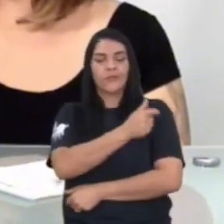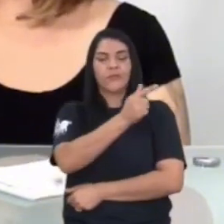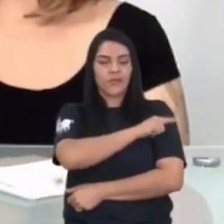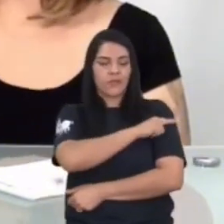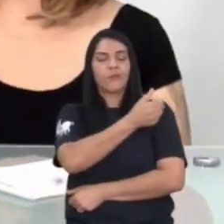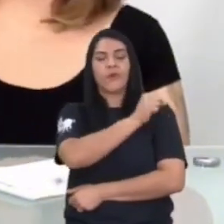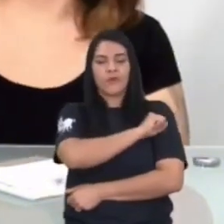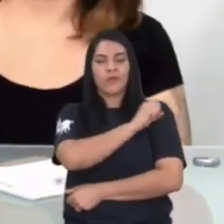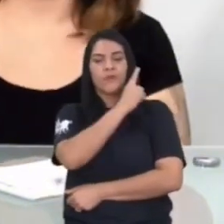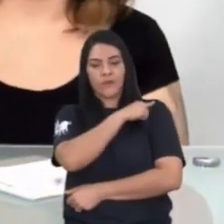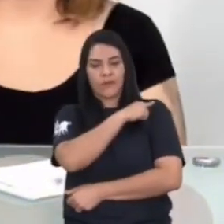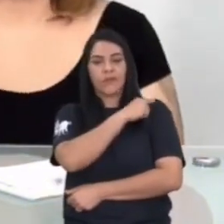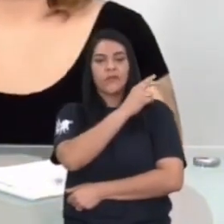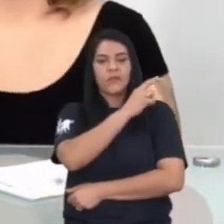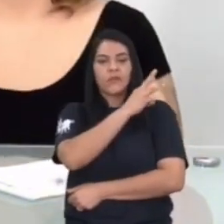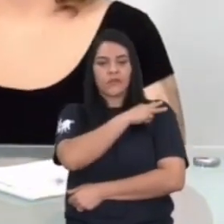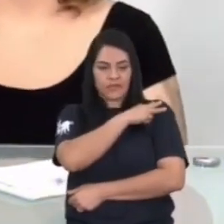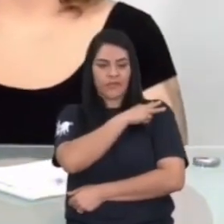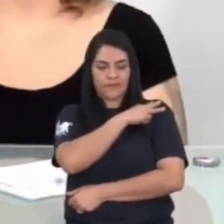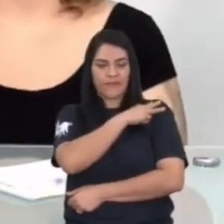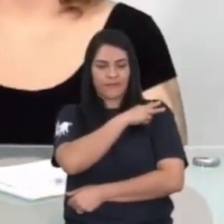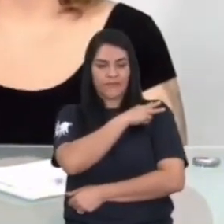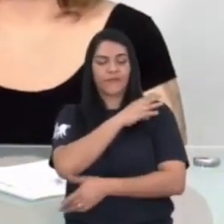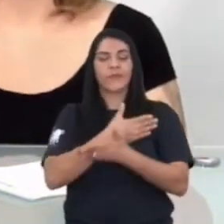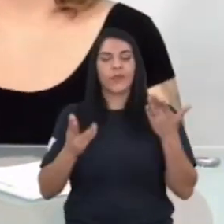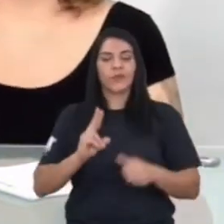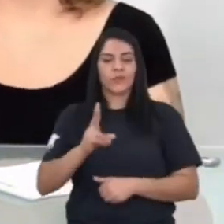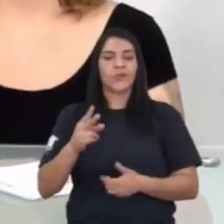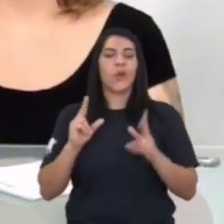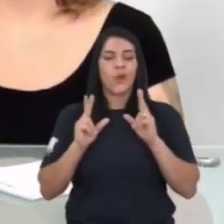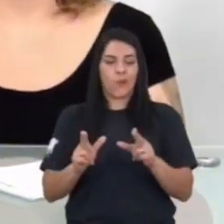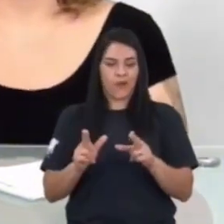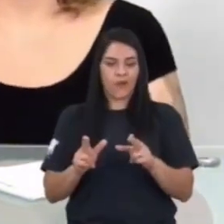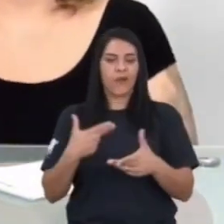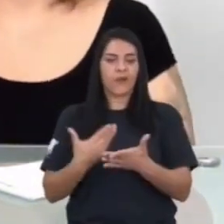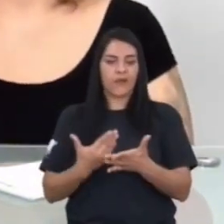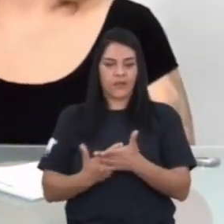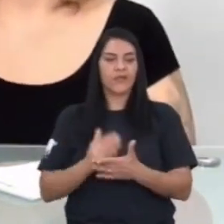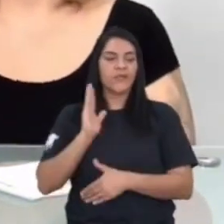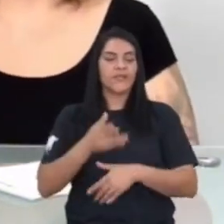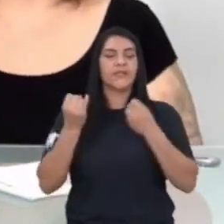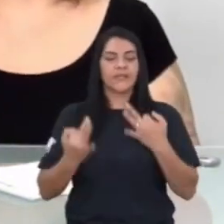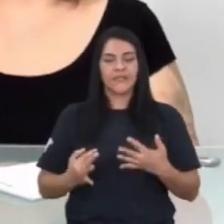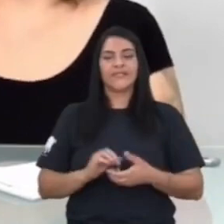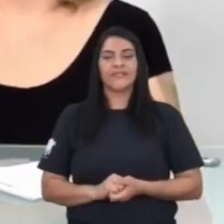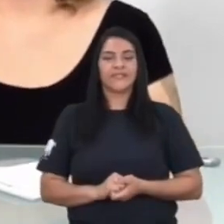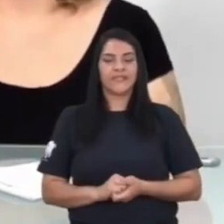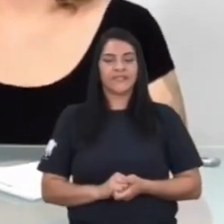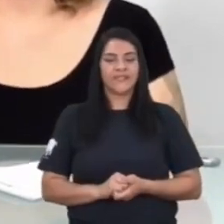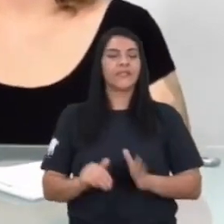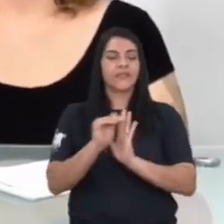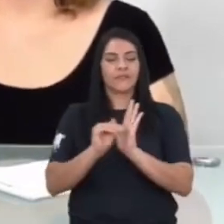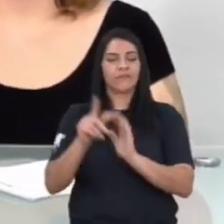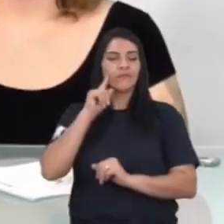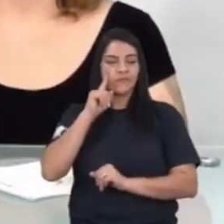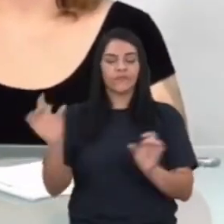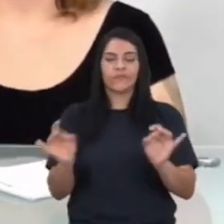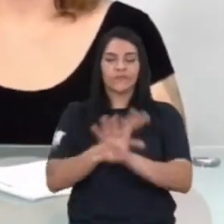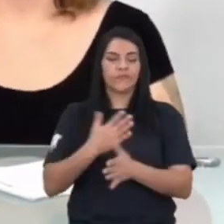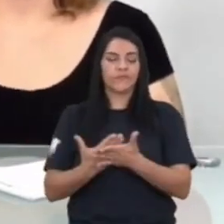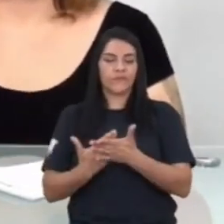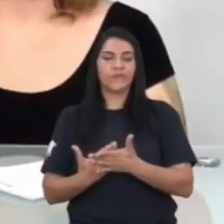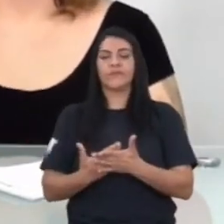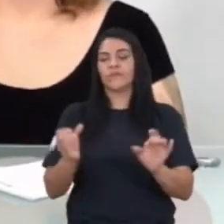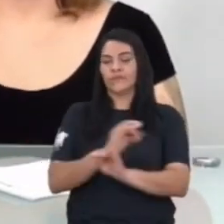no oitavo, primeira e terceira série do médio, a gente continua com o mesmo esquema. É aula, como a gente diz, a gente chamava, né, para ficar mais fácil, tarefa diária. Terminou a aula, você